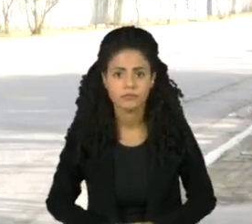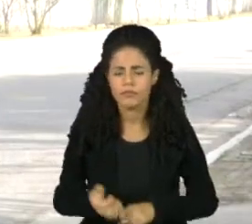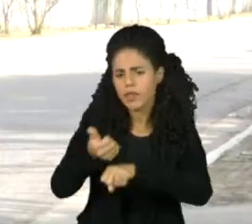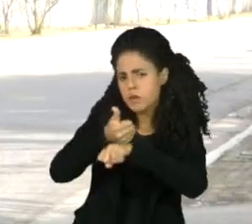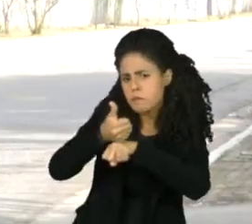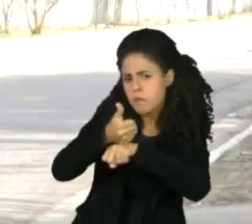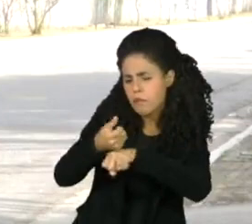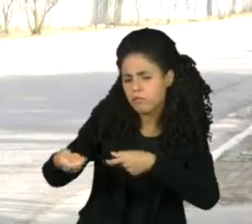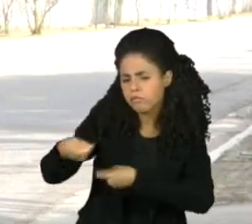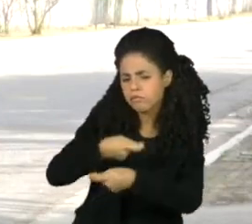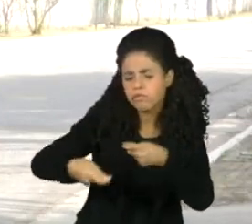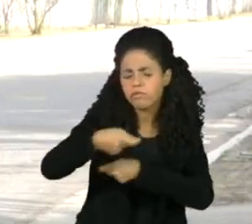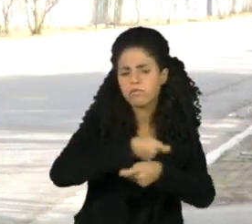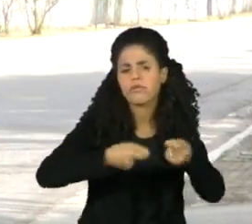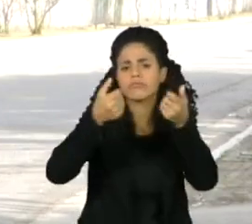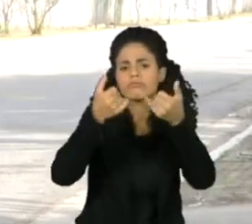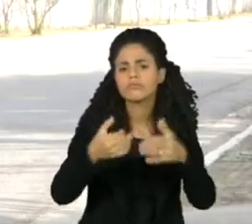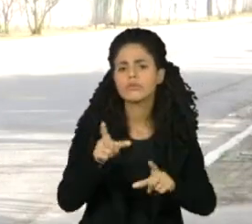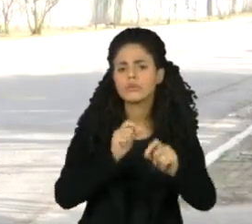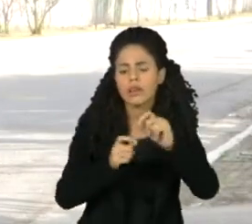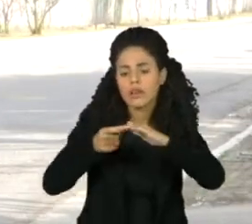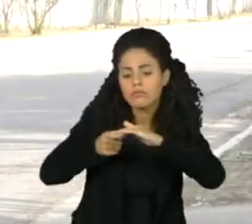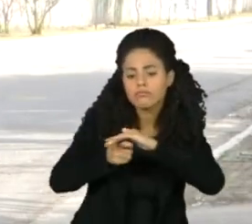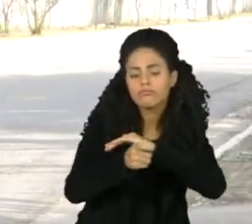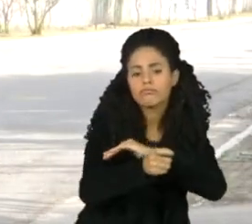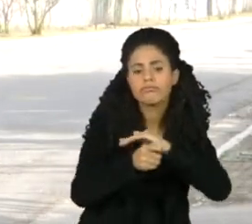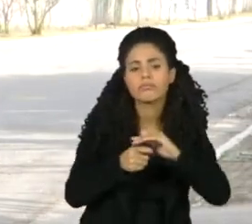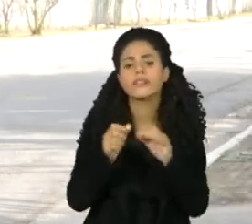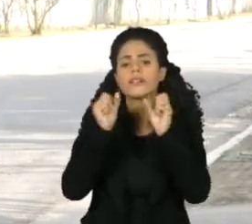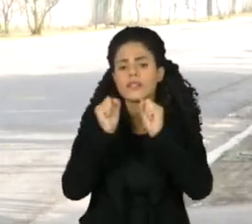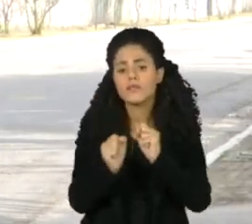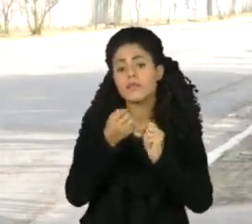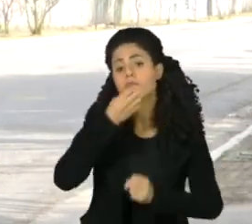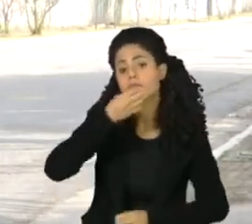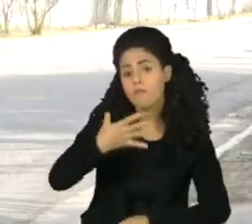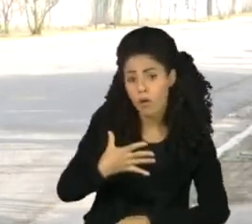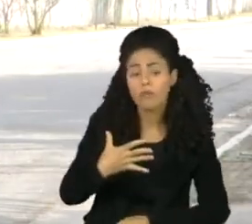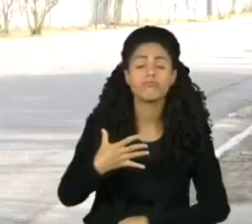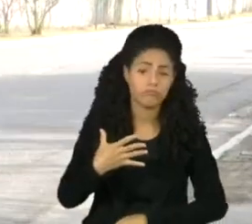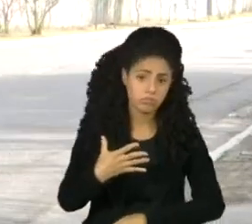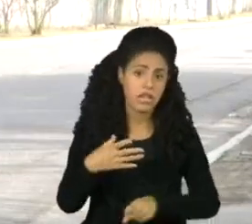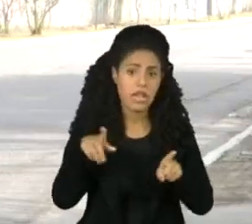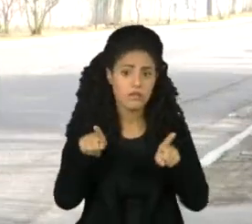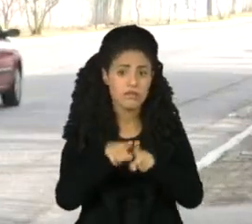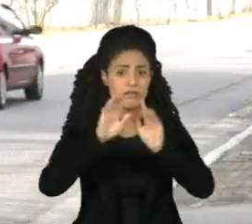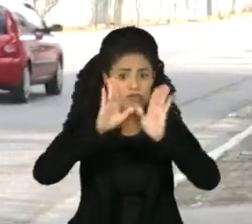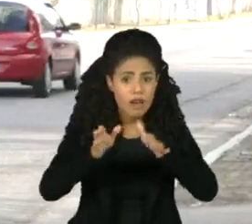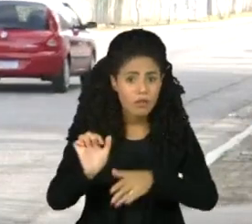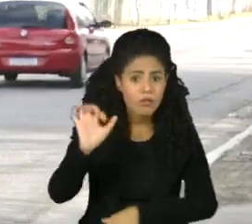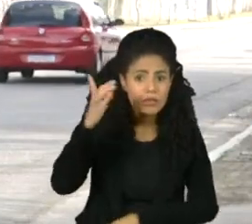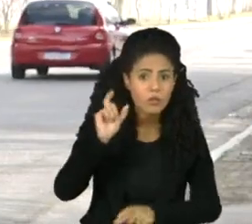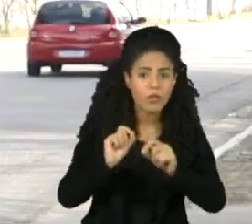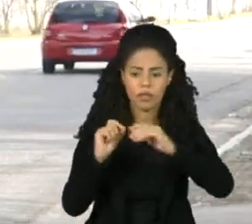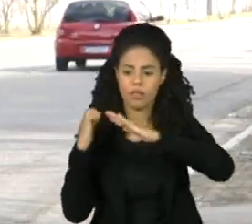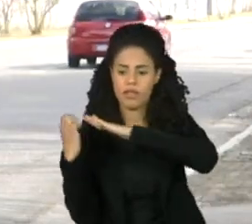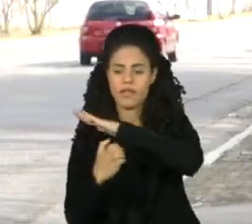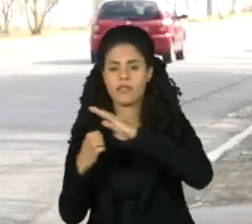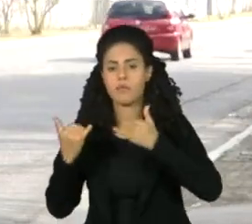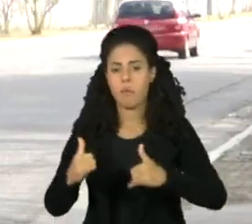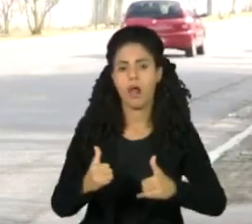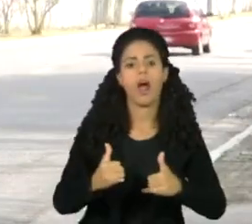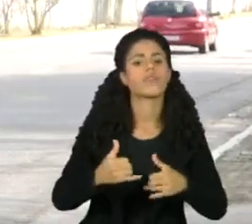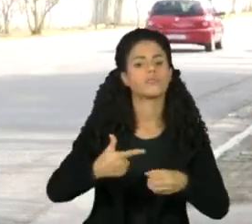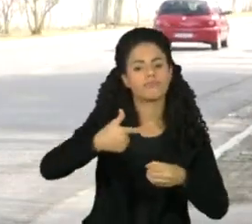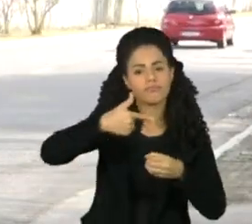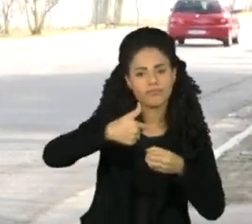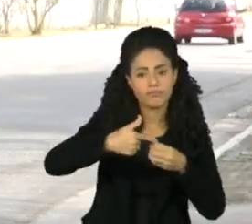em mercado financeiro dizem que esse investimento pode trazer bons resultados assim Como já aconteceu com a Petrobras EA